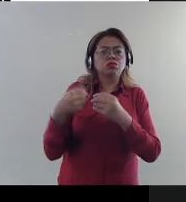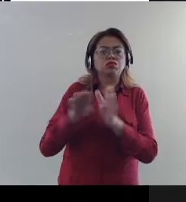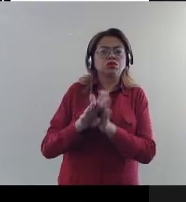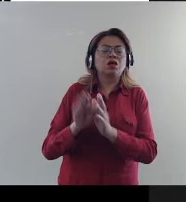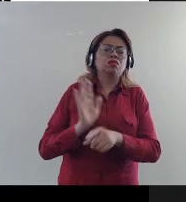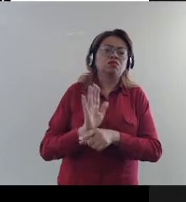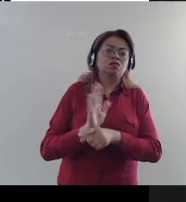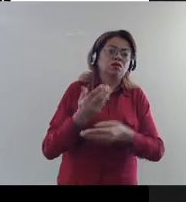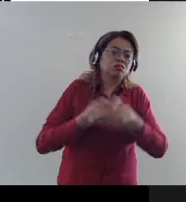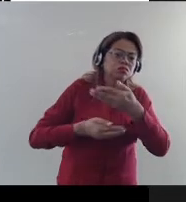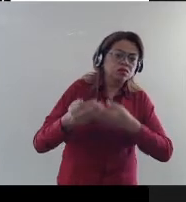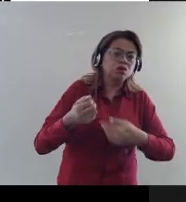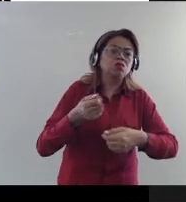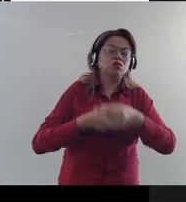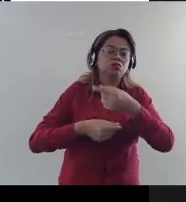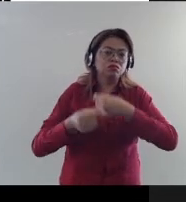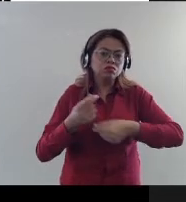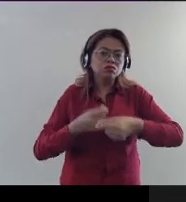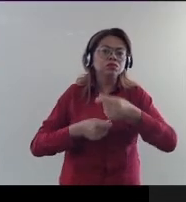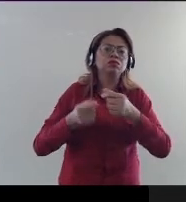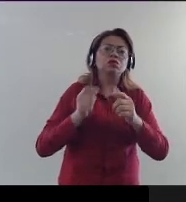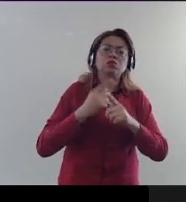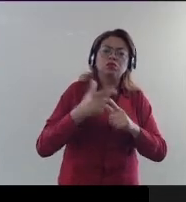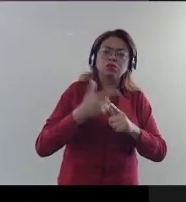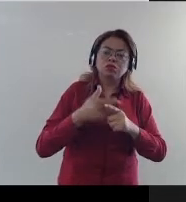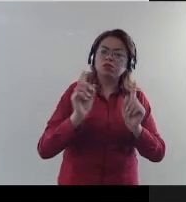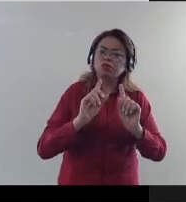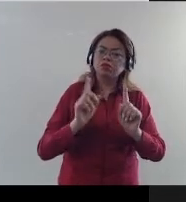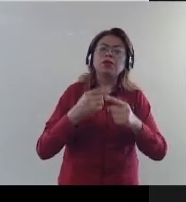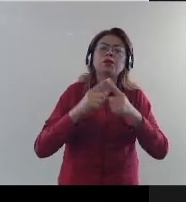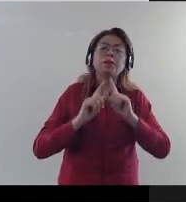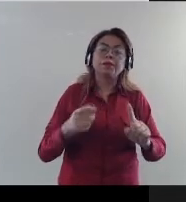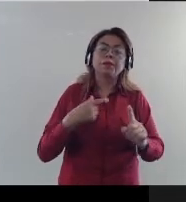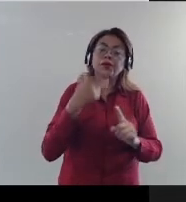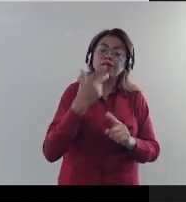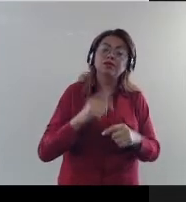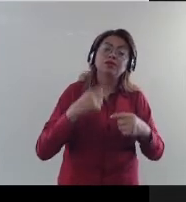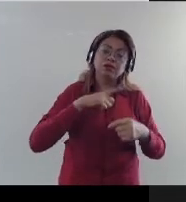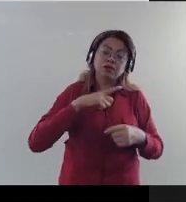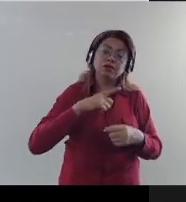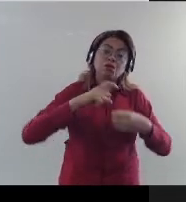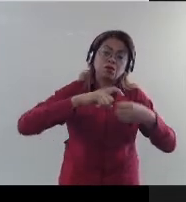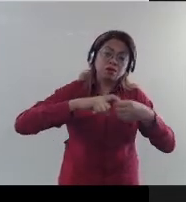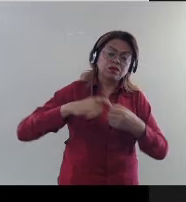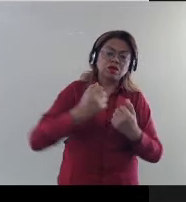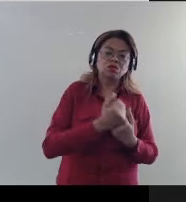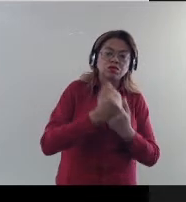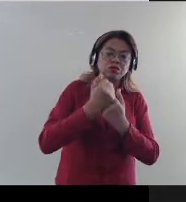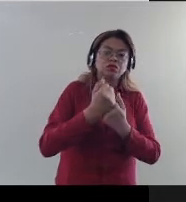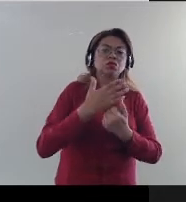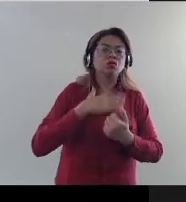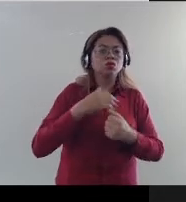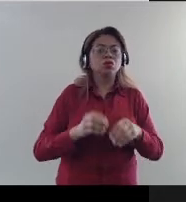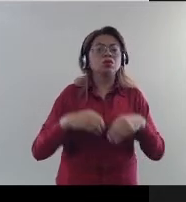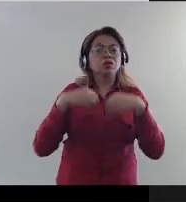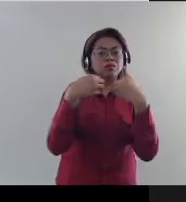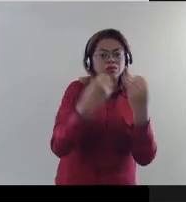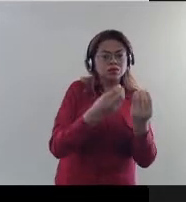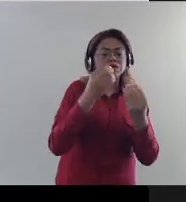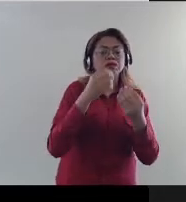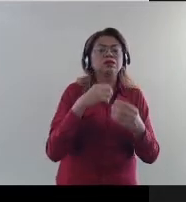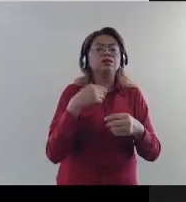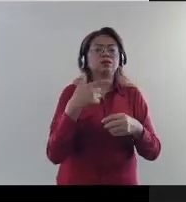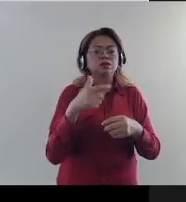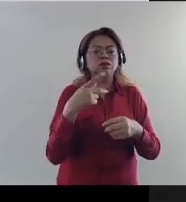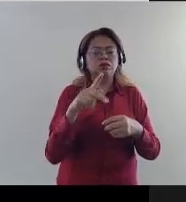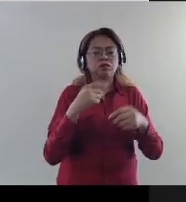de negócios mesmo, do seu cliente ou da empresa que você presta serviço, né? Então, a gente tem feito muitos trabalhos legais nessa última camada, né, que